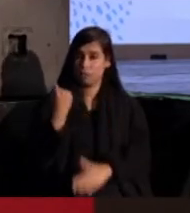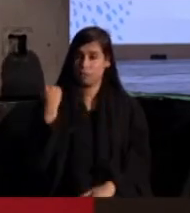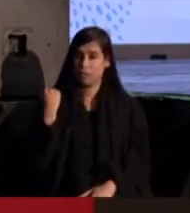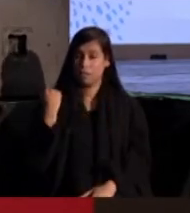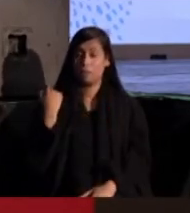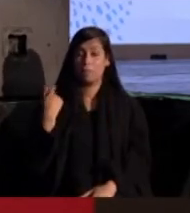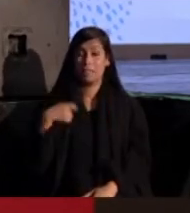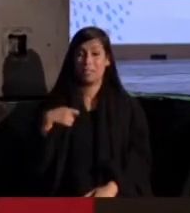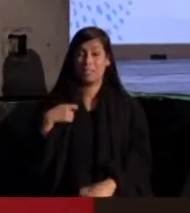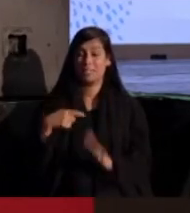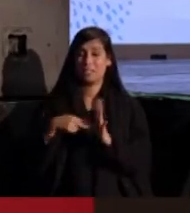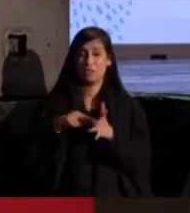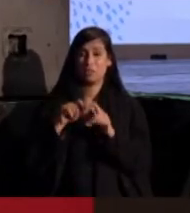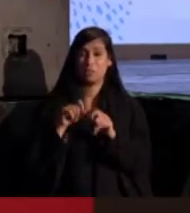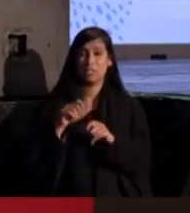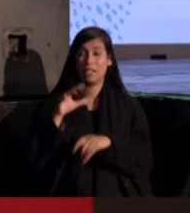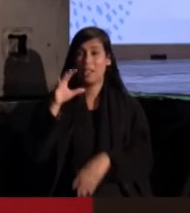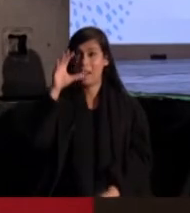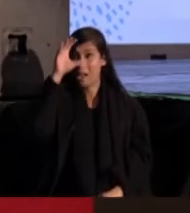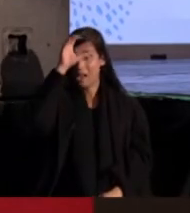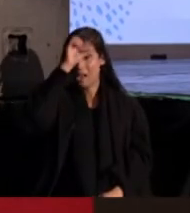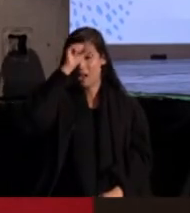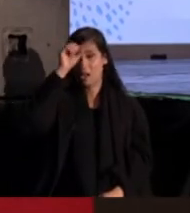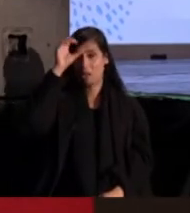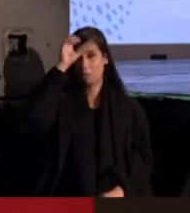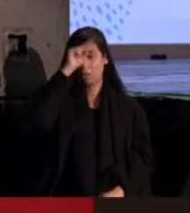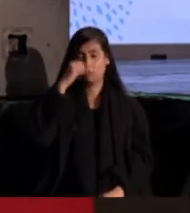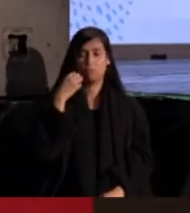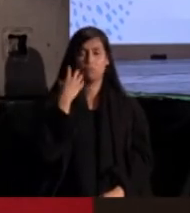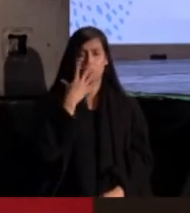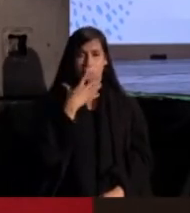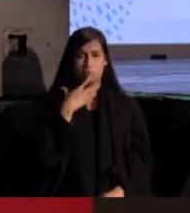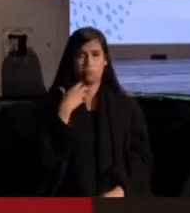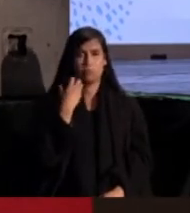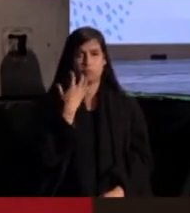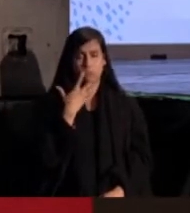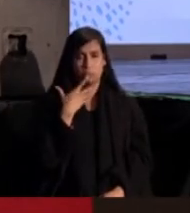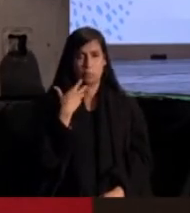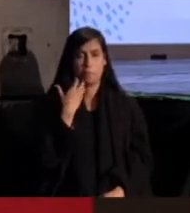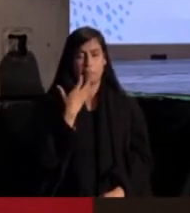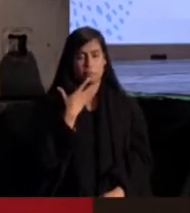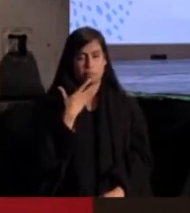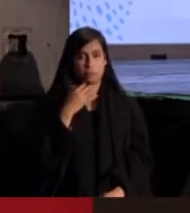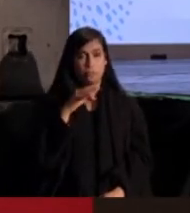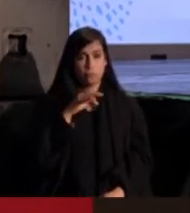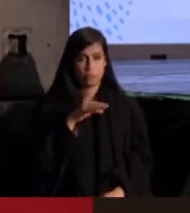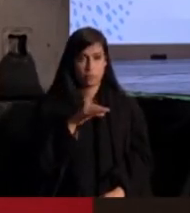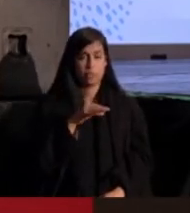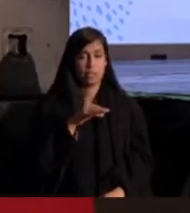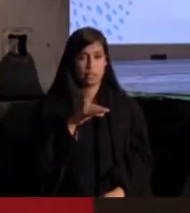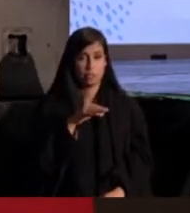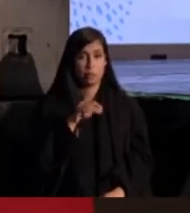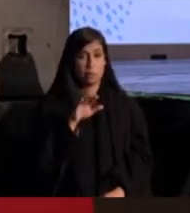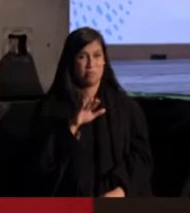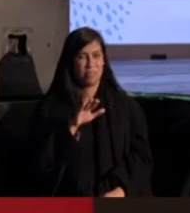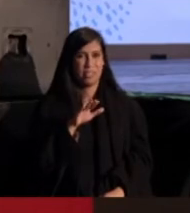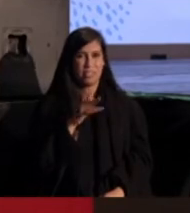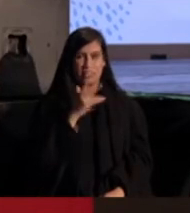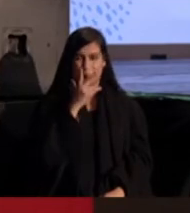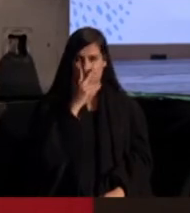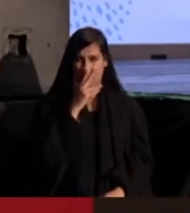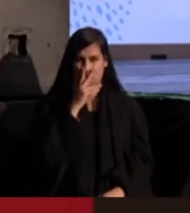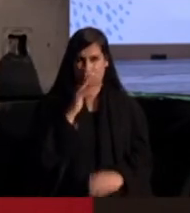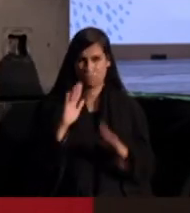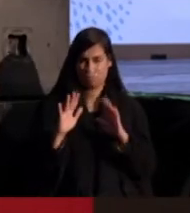apreender, triturar, ensalivar, deglutir. Vejam que há uma animalidade nisso, né? Em